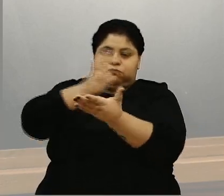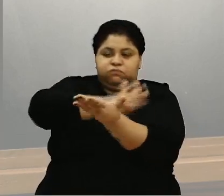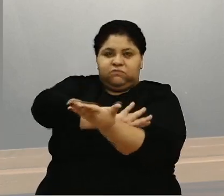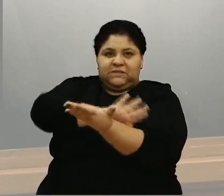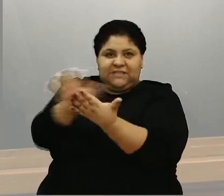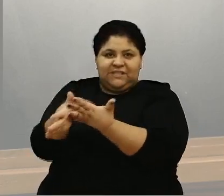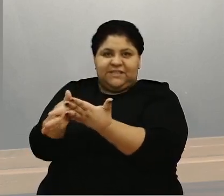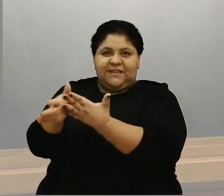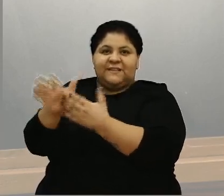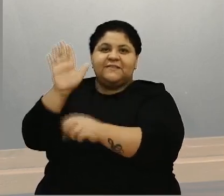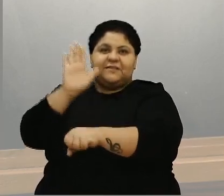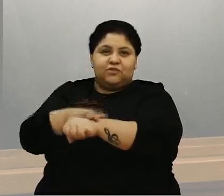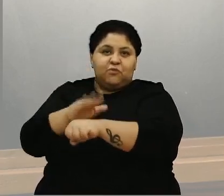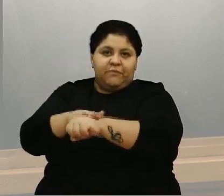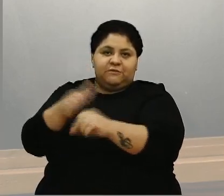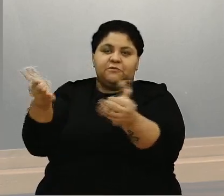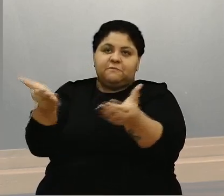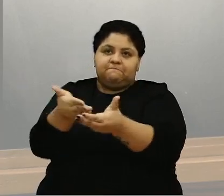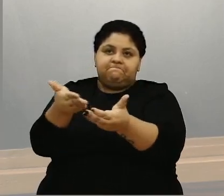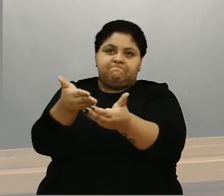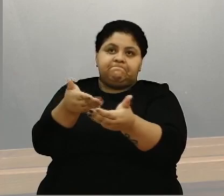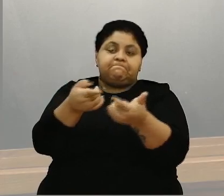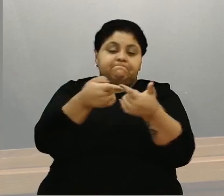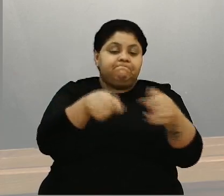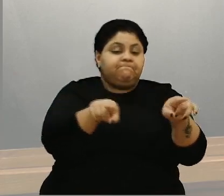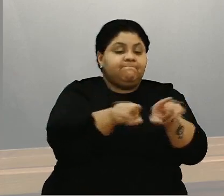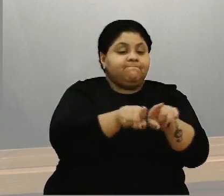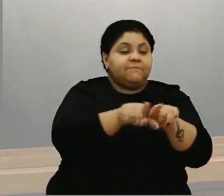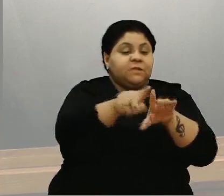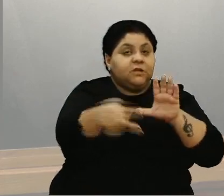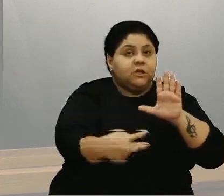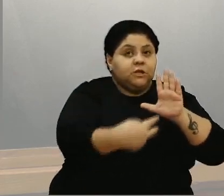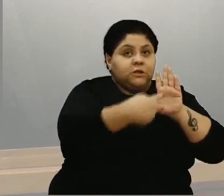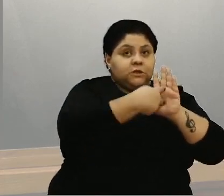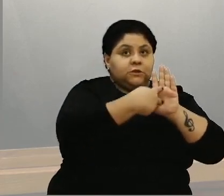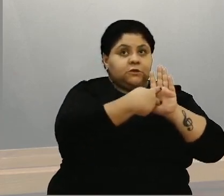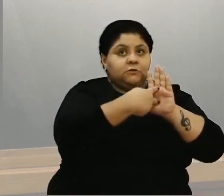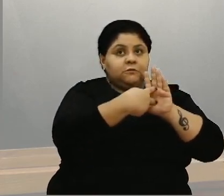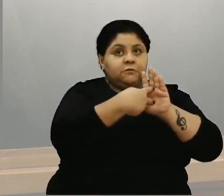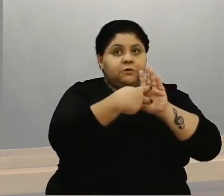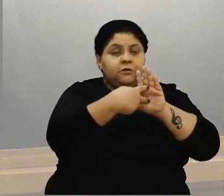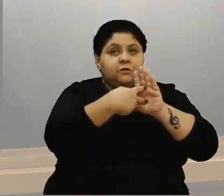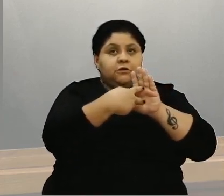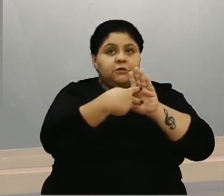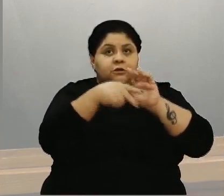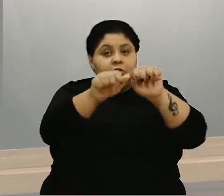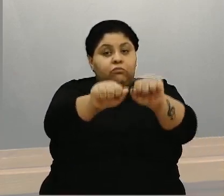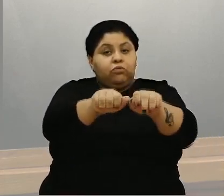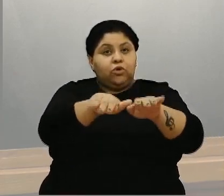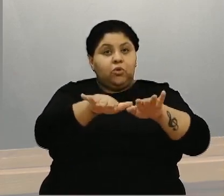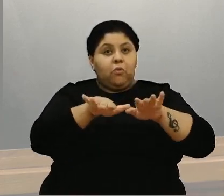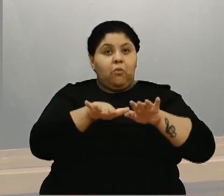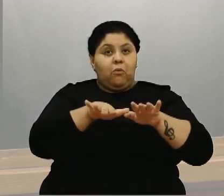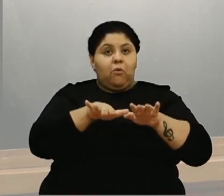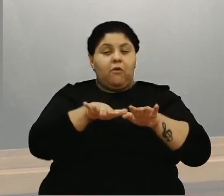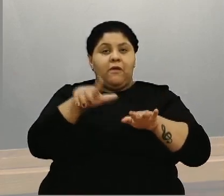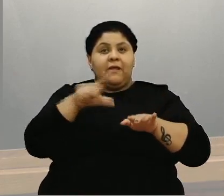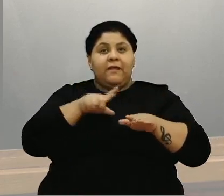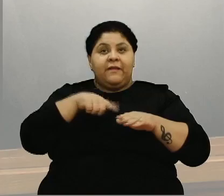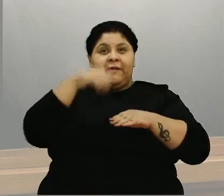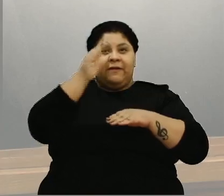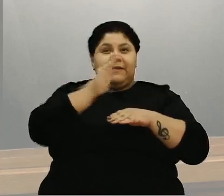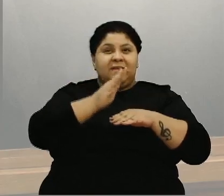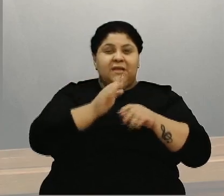momento que nós estamos vivendo, mas também alertar que no Congresso existe mais de 30,